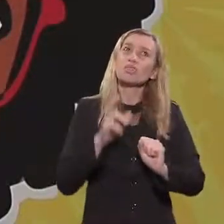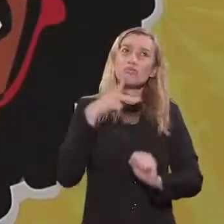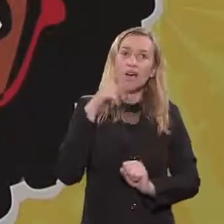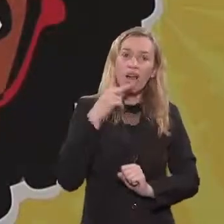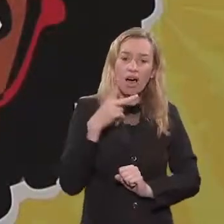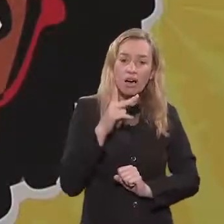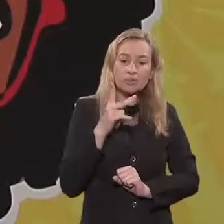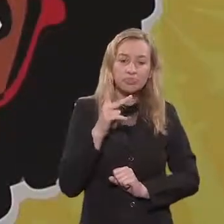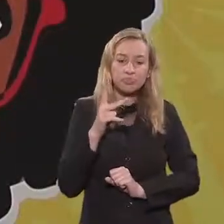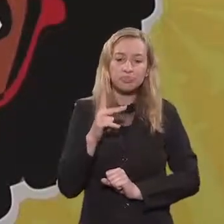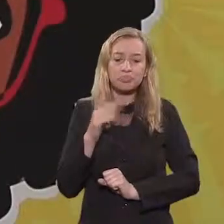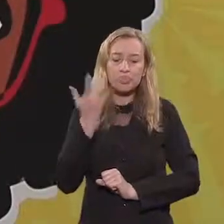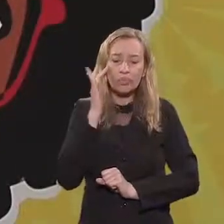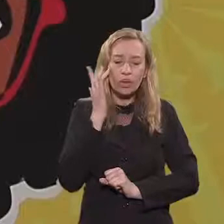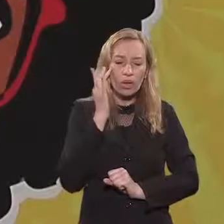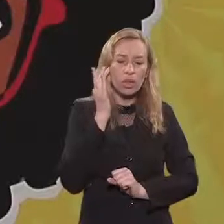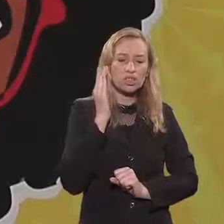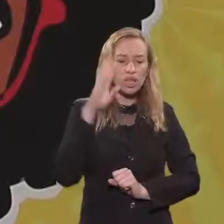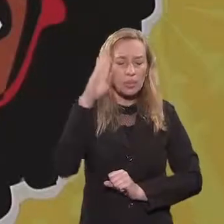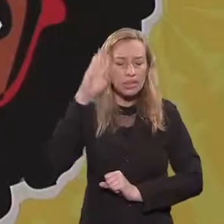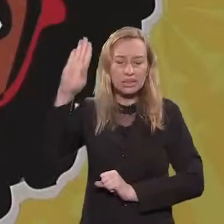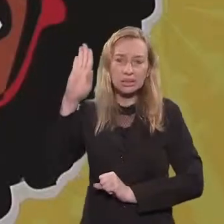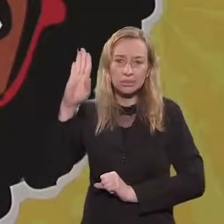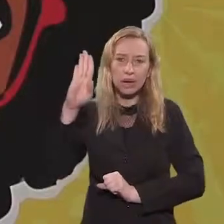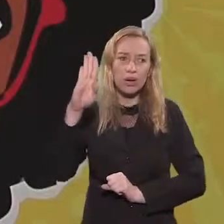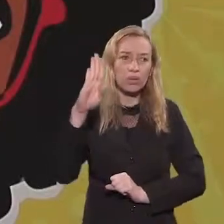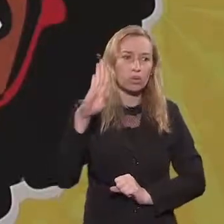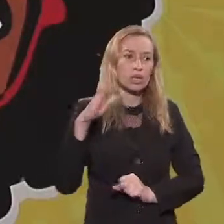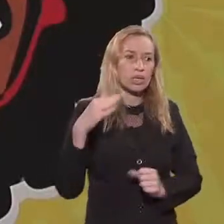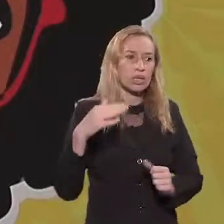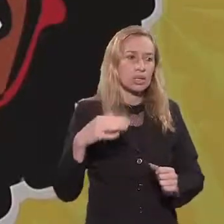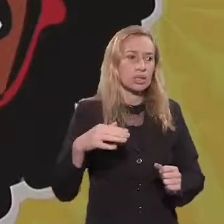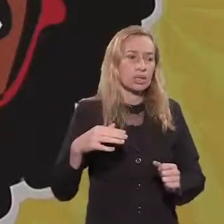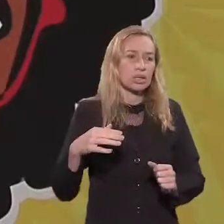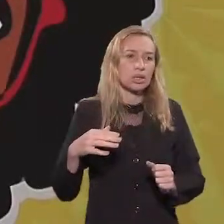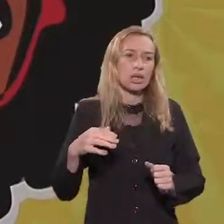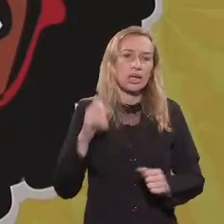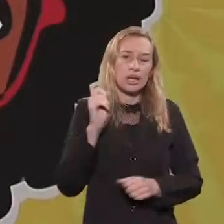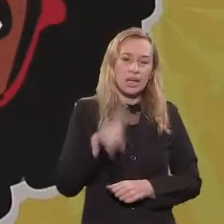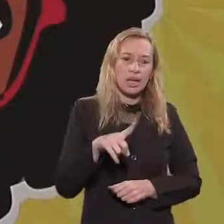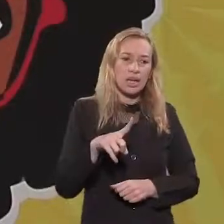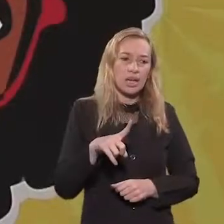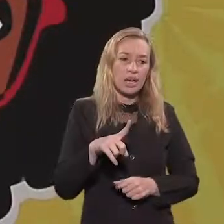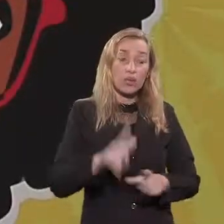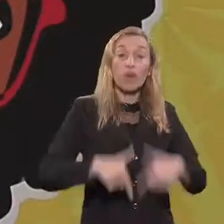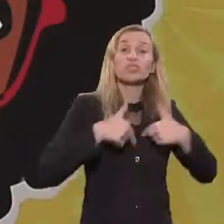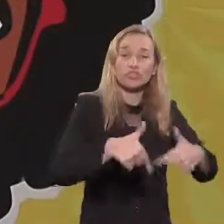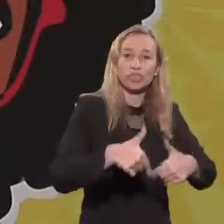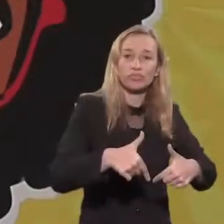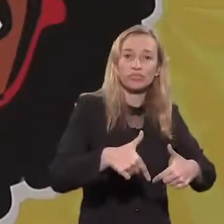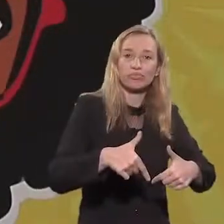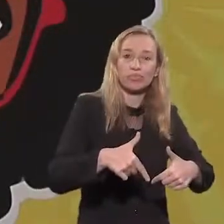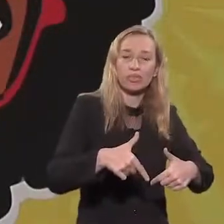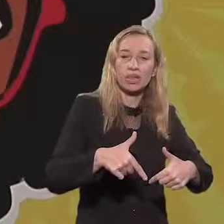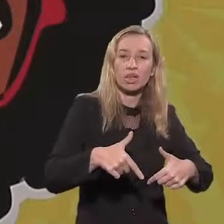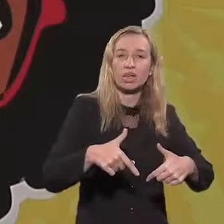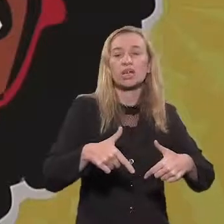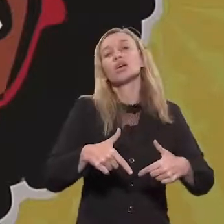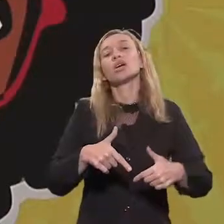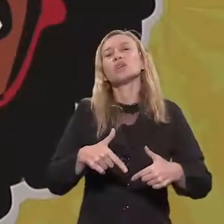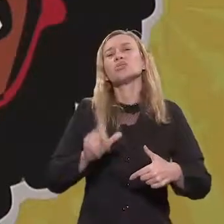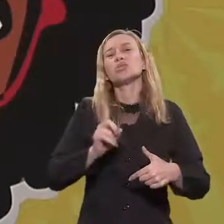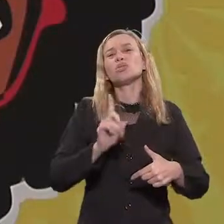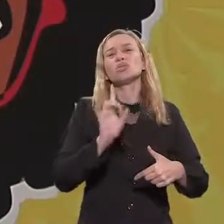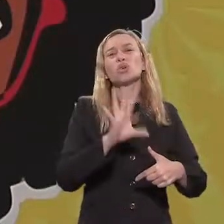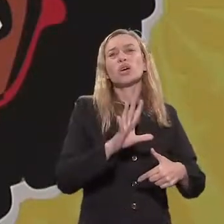poderia aqui falar muito, né, mas eu acho que a principal barreira que precisa cair é a barreira da atitude. É